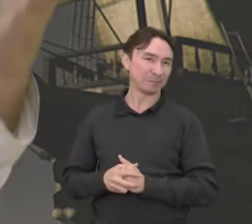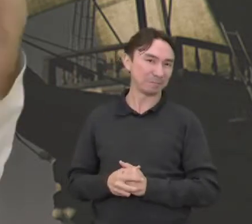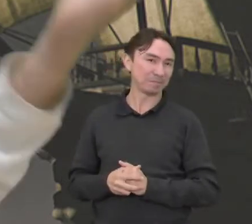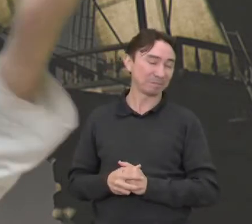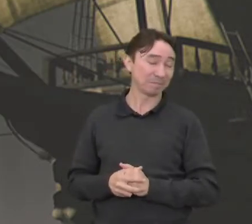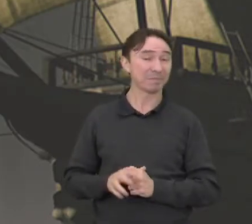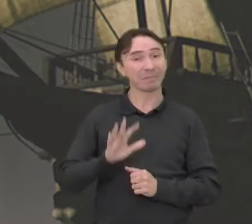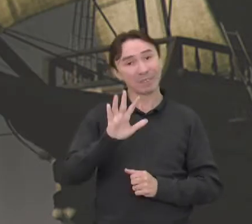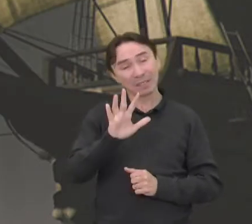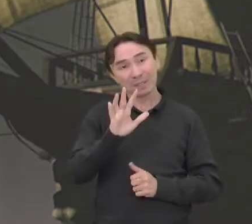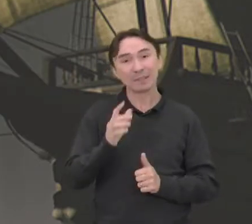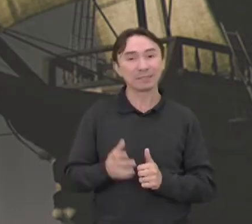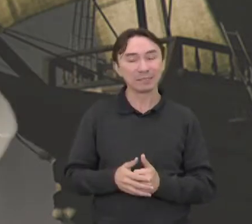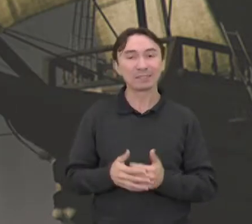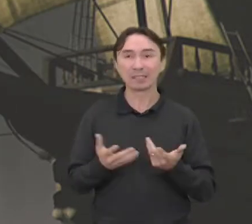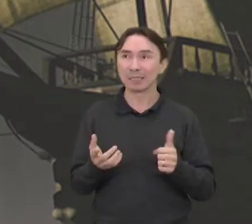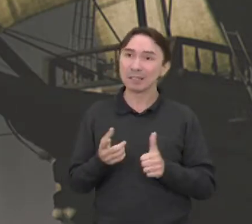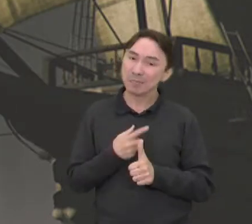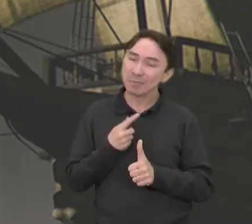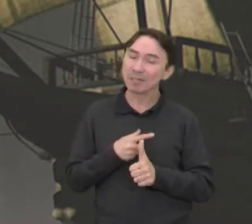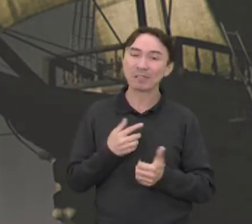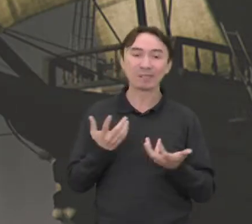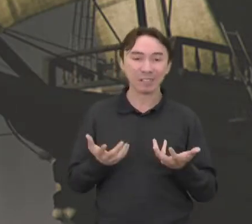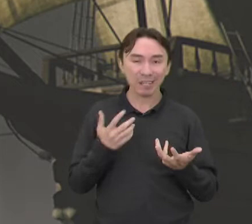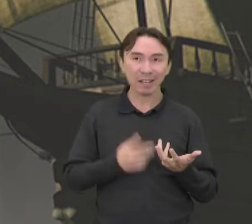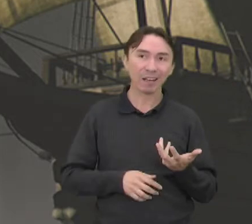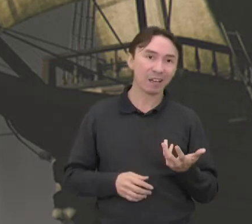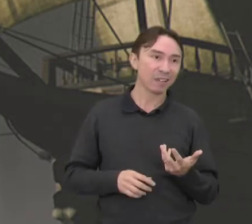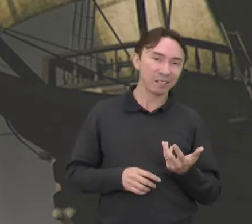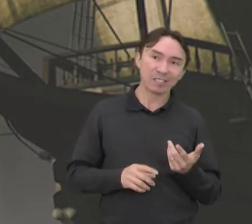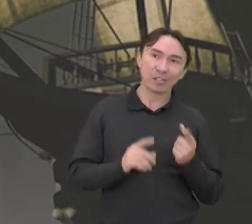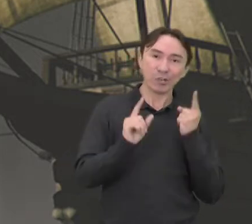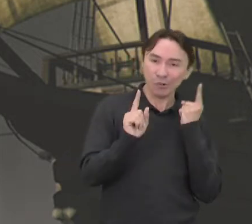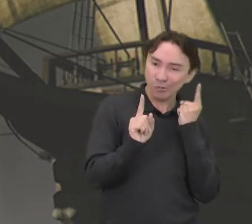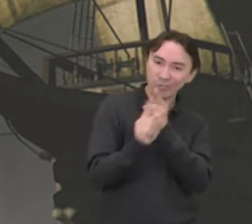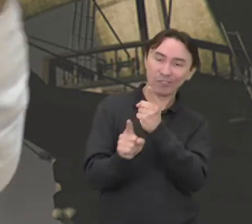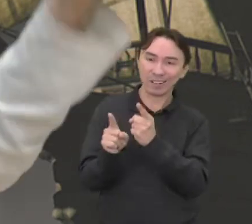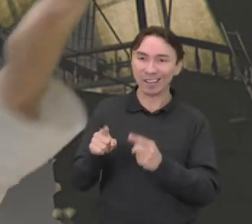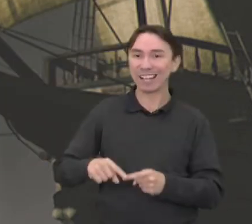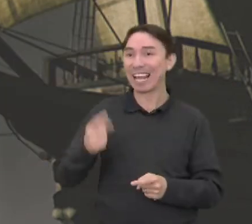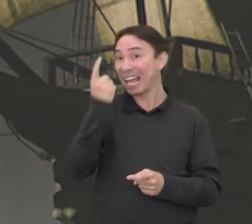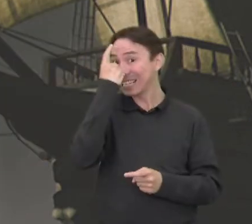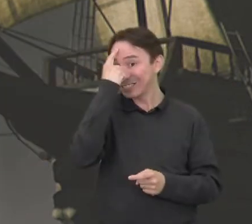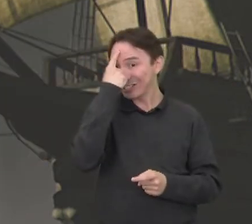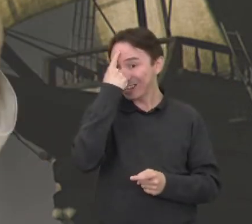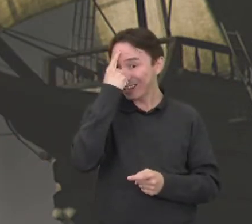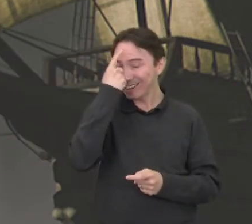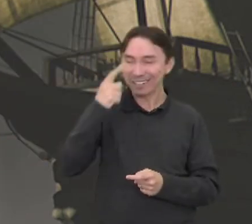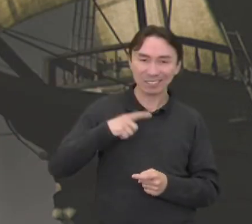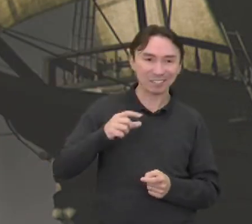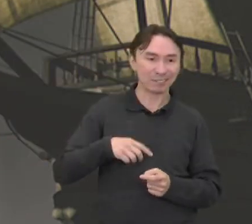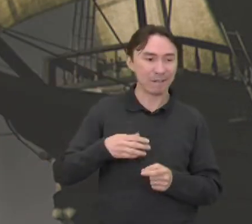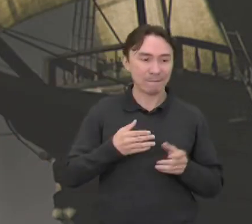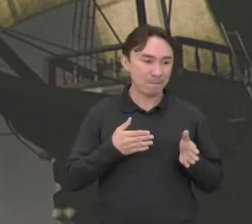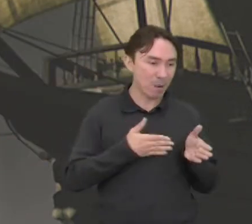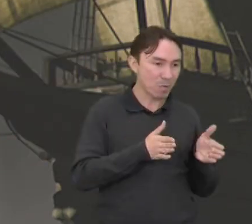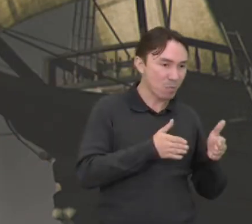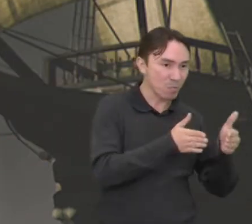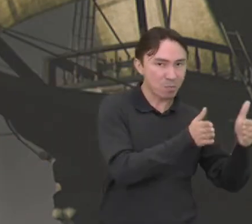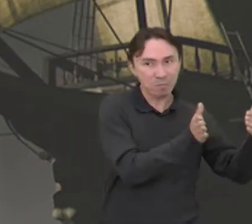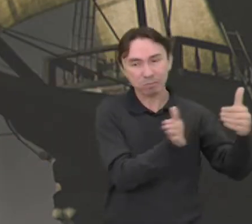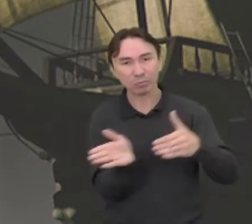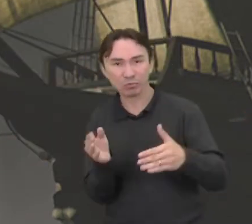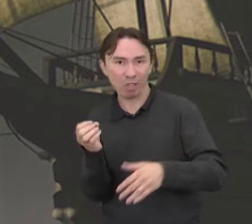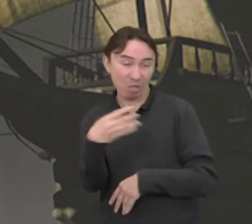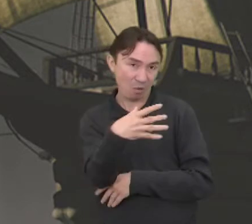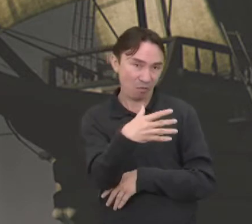Primeiramente querendo chegar às Índias, né, por um novo caminho, mas eles toparam com esse continente, né, com as Américas, e